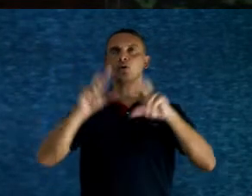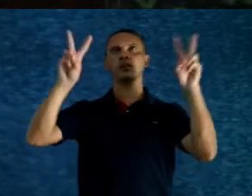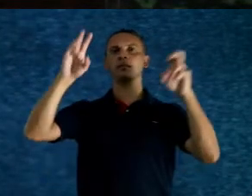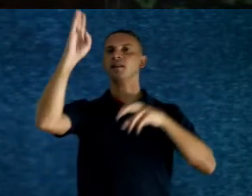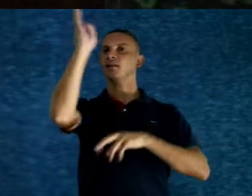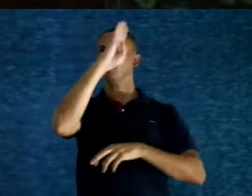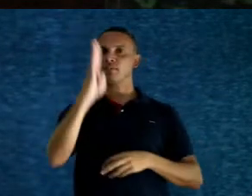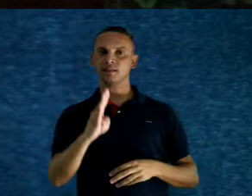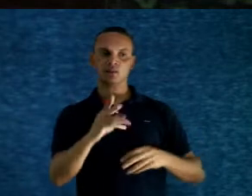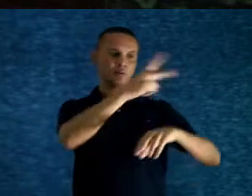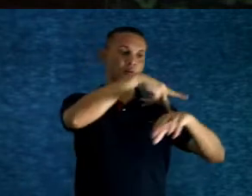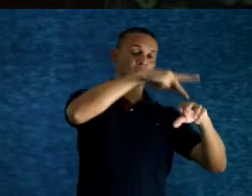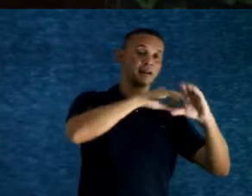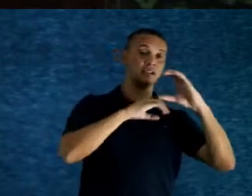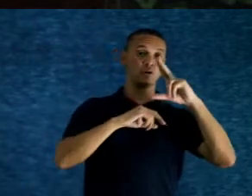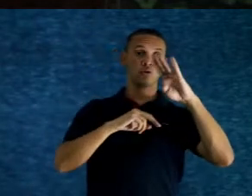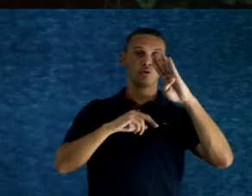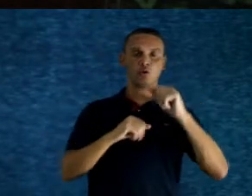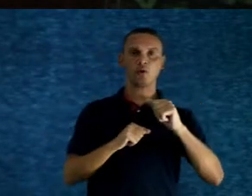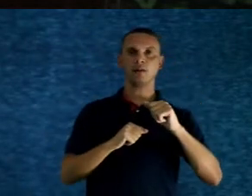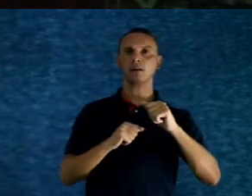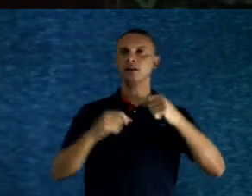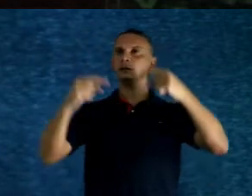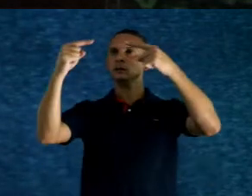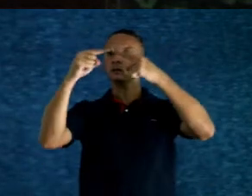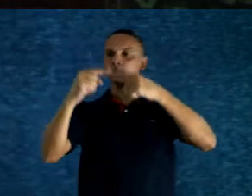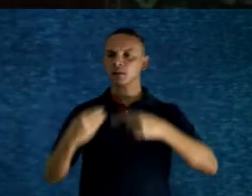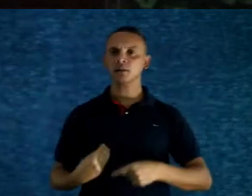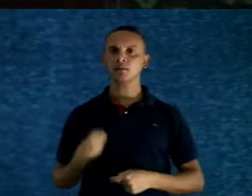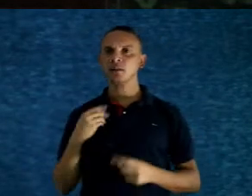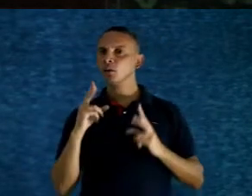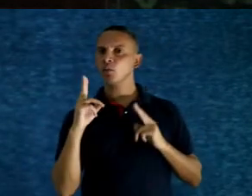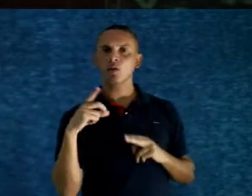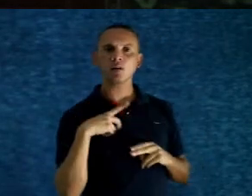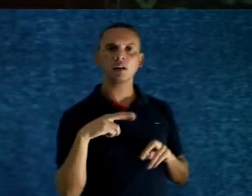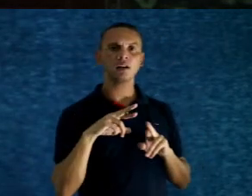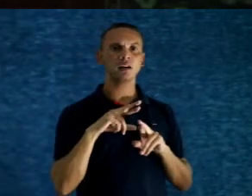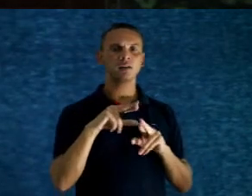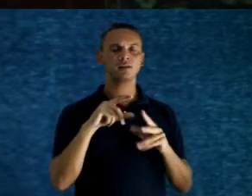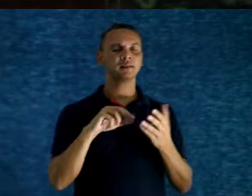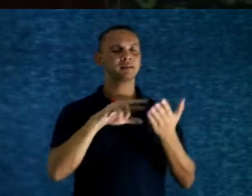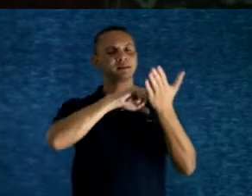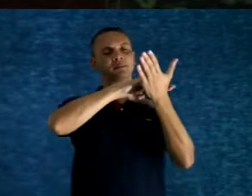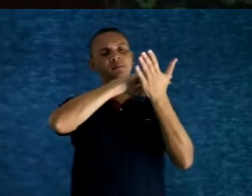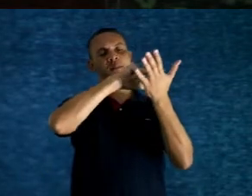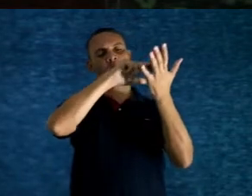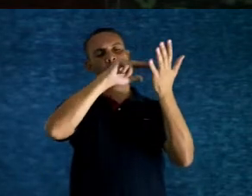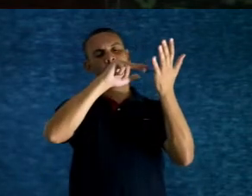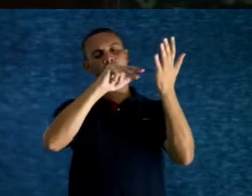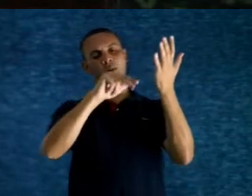maneiras de sentir, O Monge do Hotel Bela Vista, Raquel de Queiroz, a Senhora do Não Me Deixes, Em Louvor a